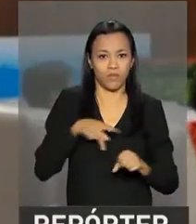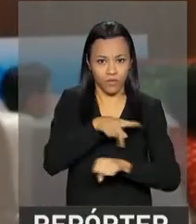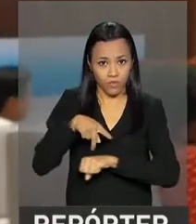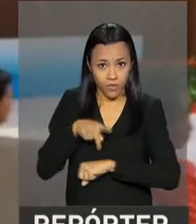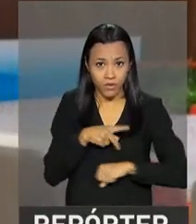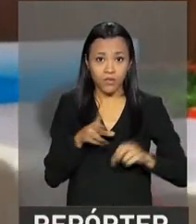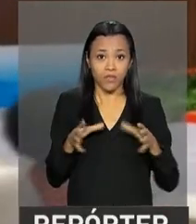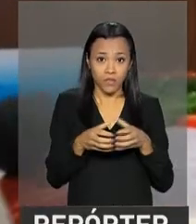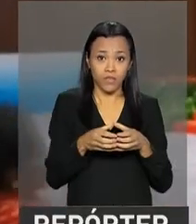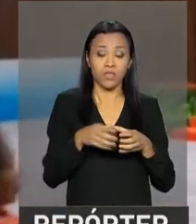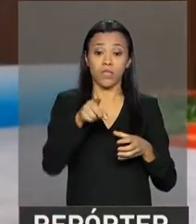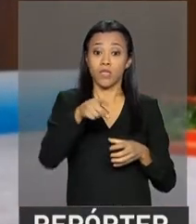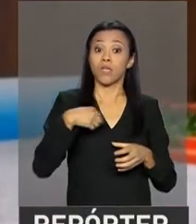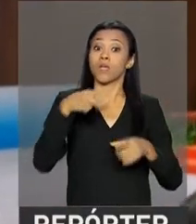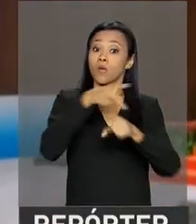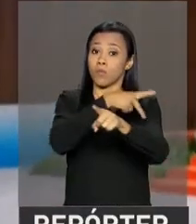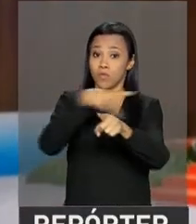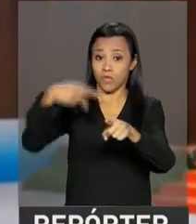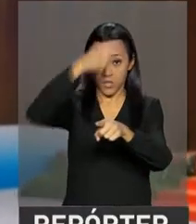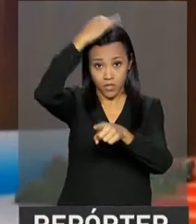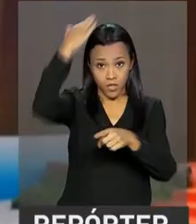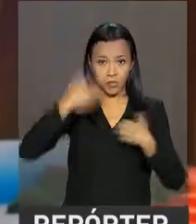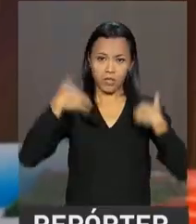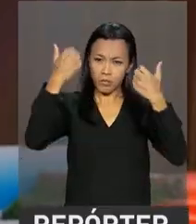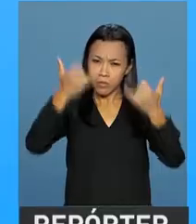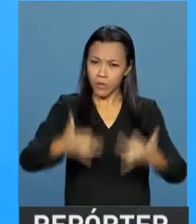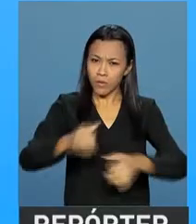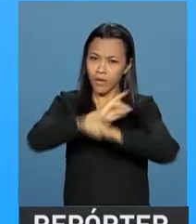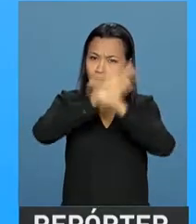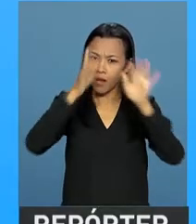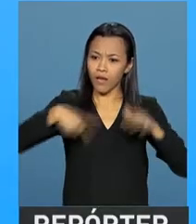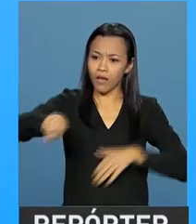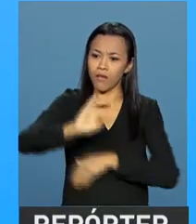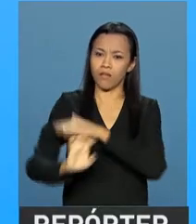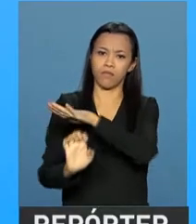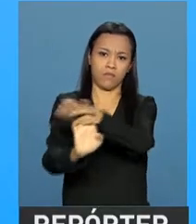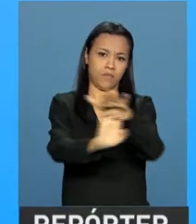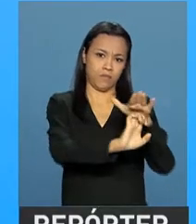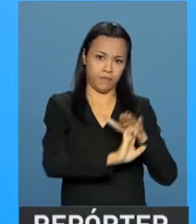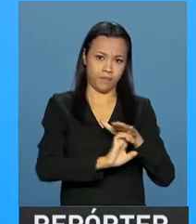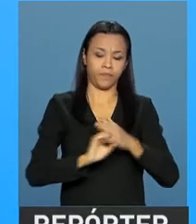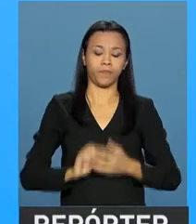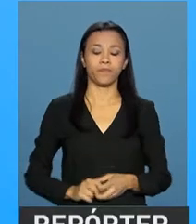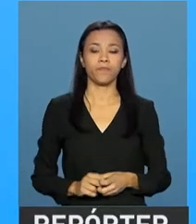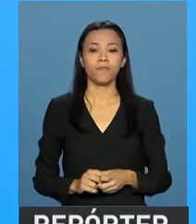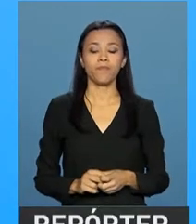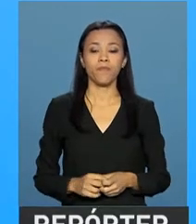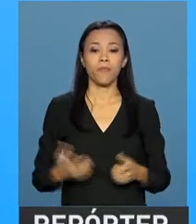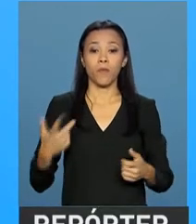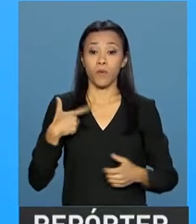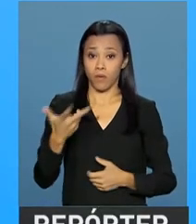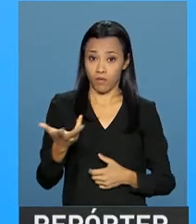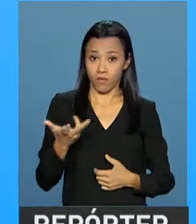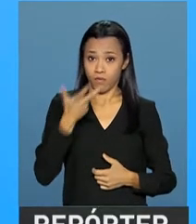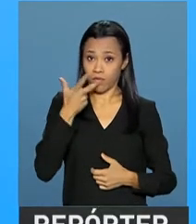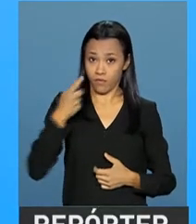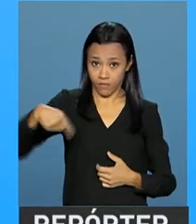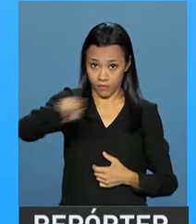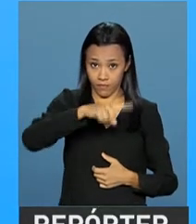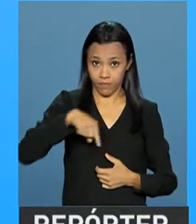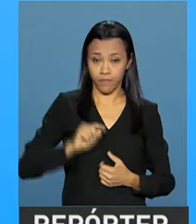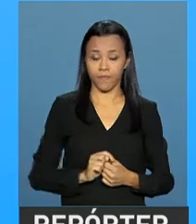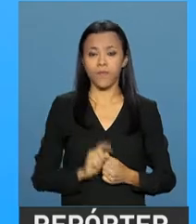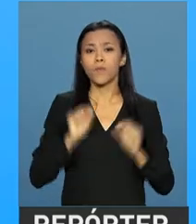Michel Temer deu um recado claro aos investidores. O que quero enfatizar é que o